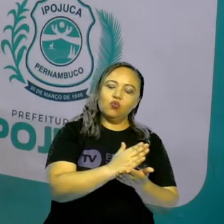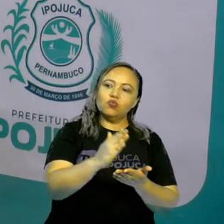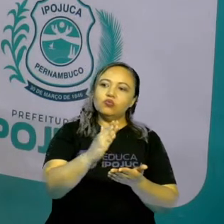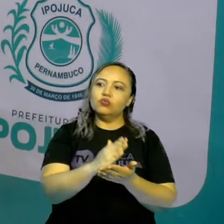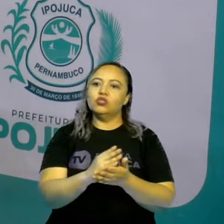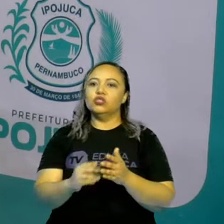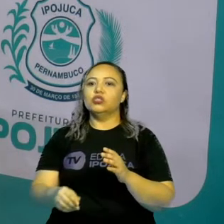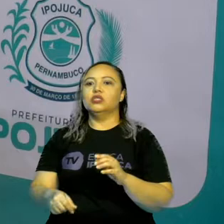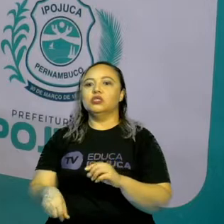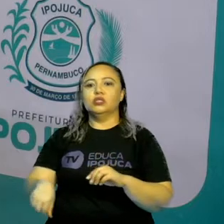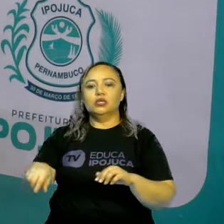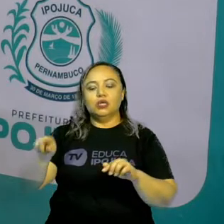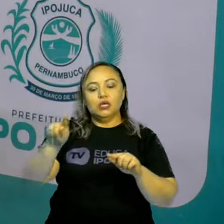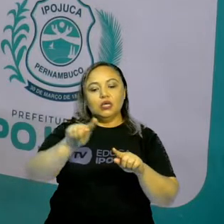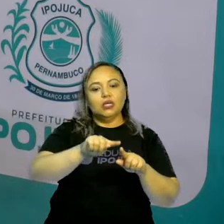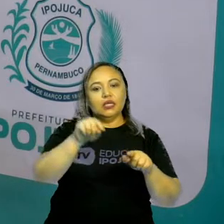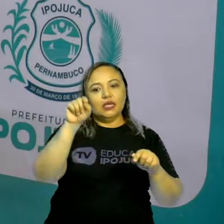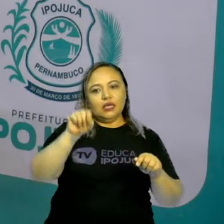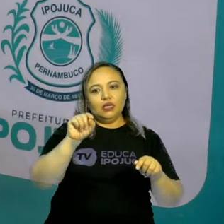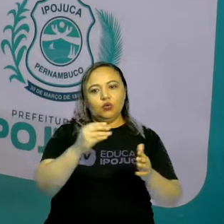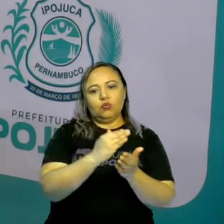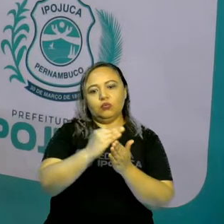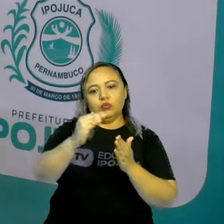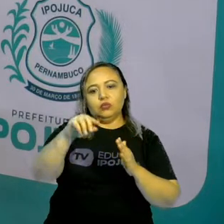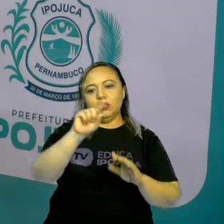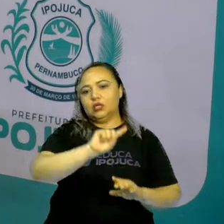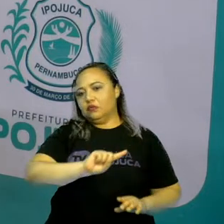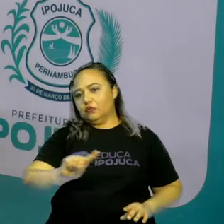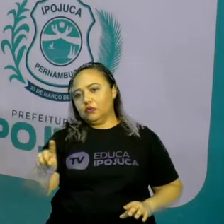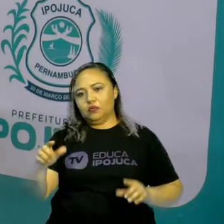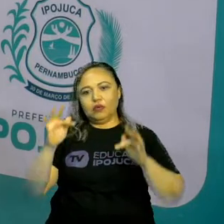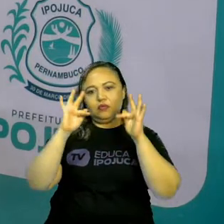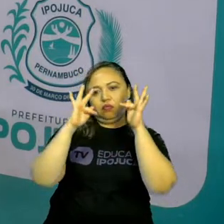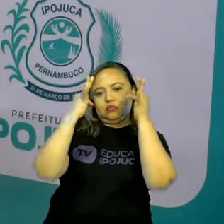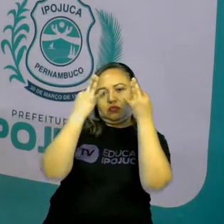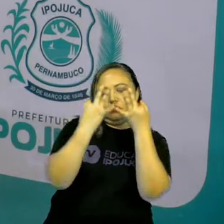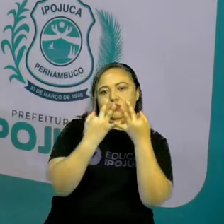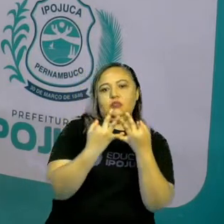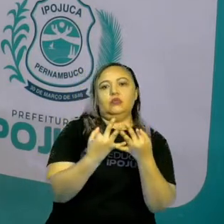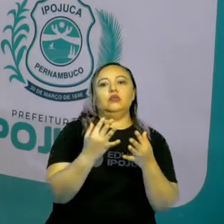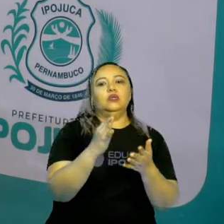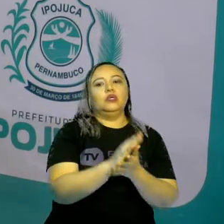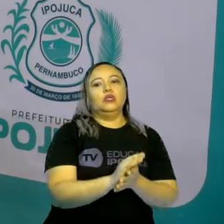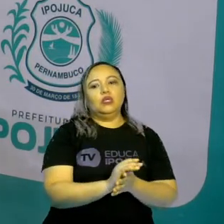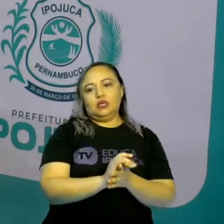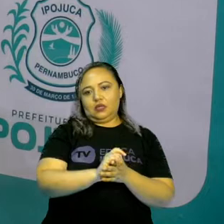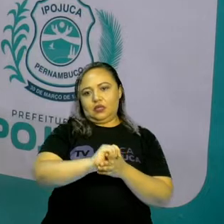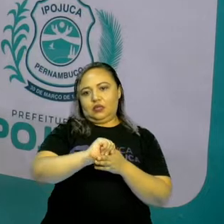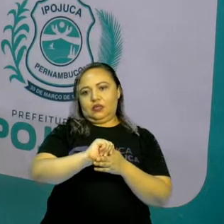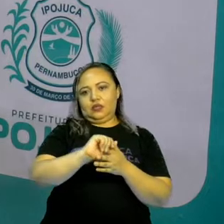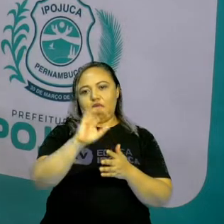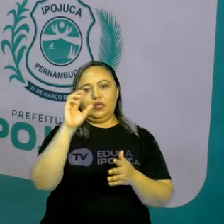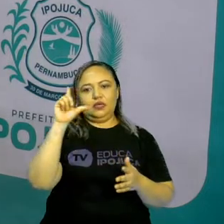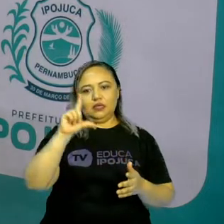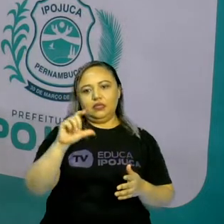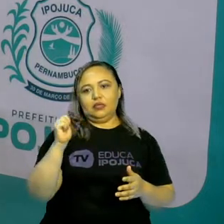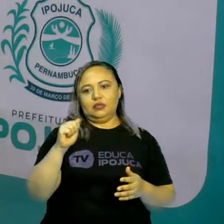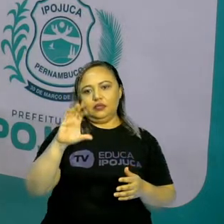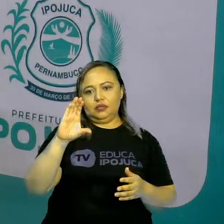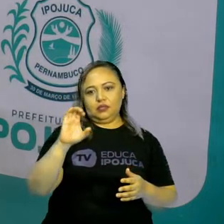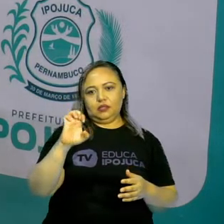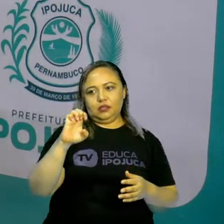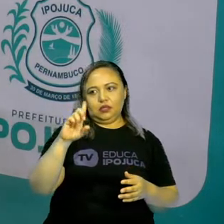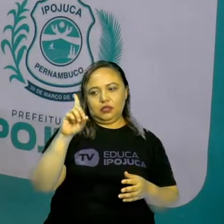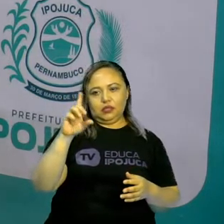estavam as famílias Lacerda, Cavalcante, Rolim e Moura. Então, foi assim que surgiu a